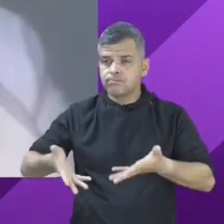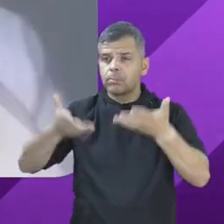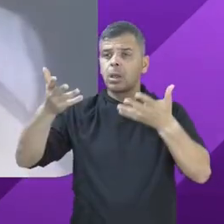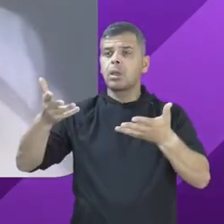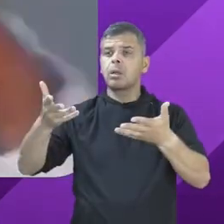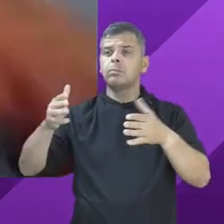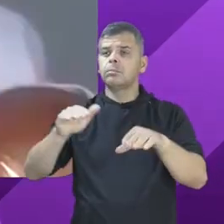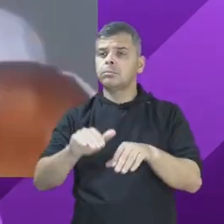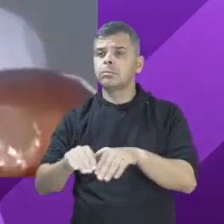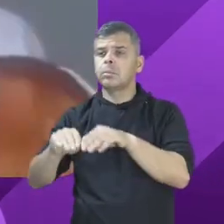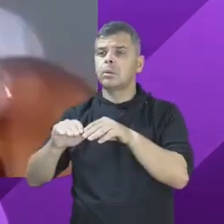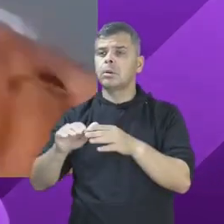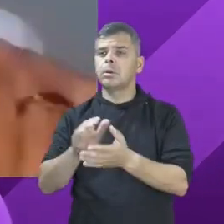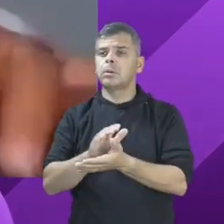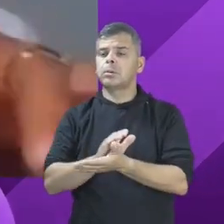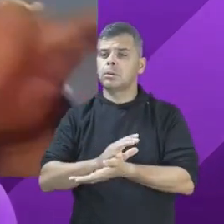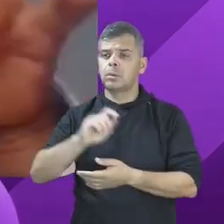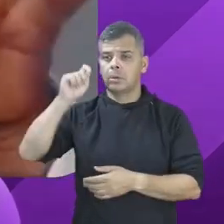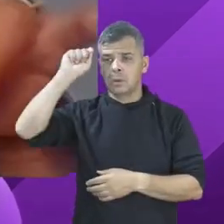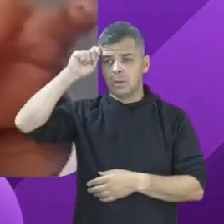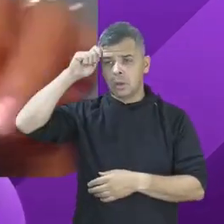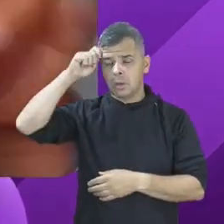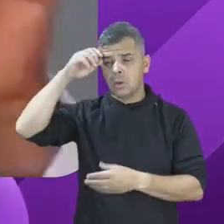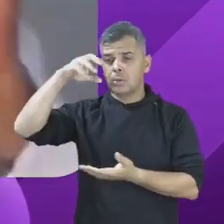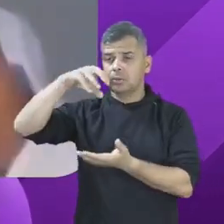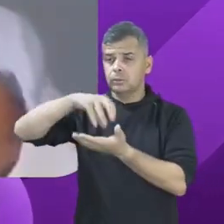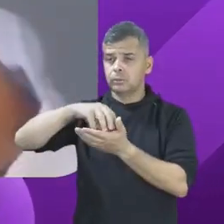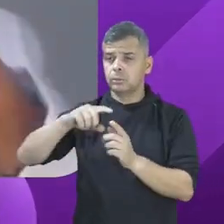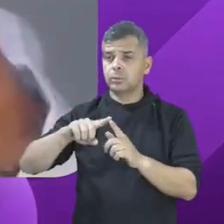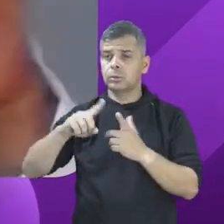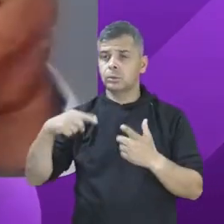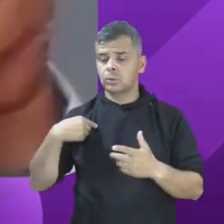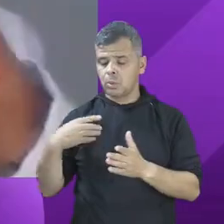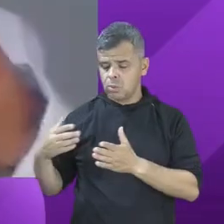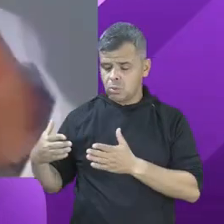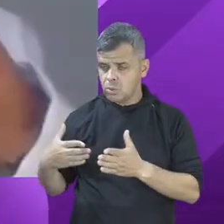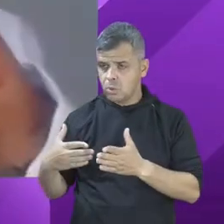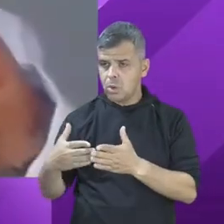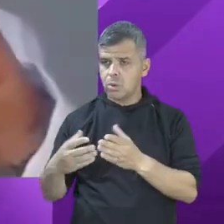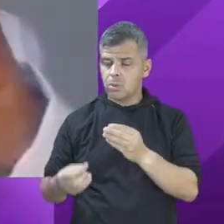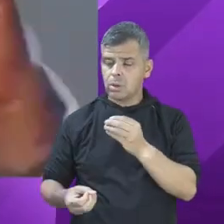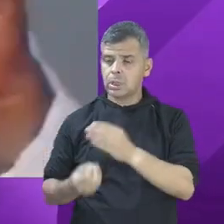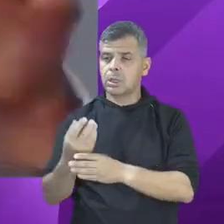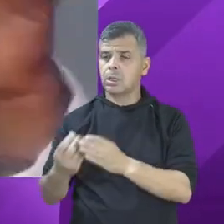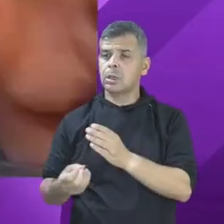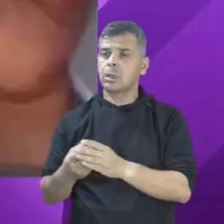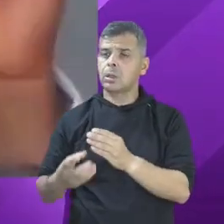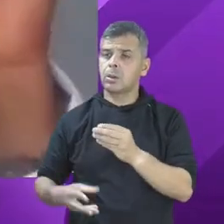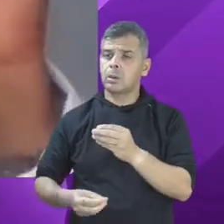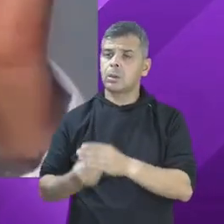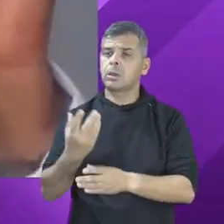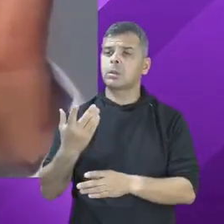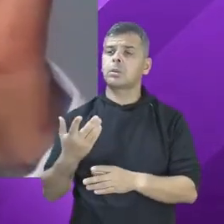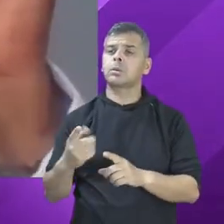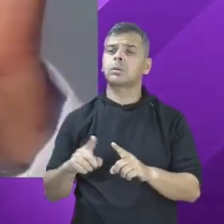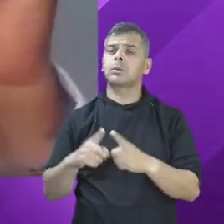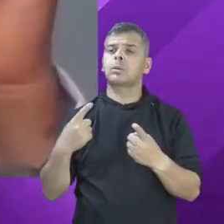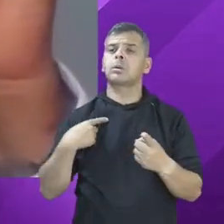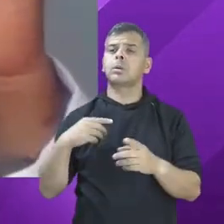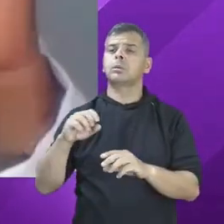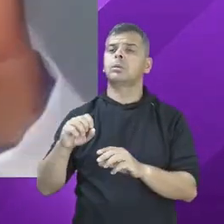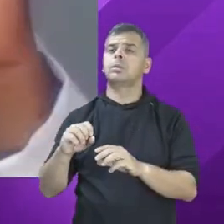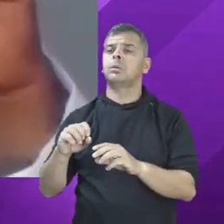racial no interior, né, da Prefeitura de Juiz de Fora, e conduzindo, então, a implantação e a implementação desse